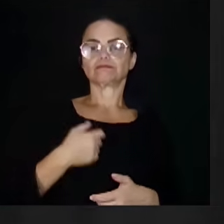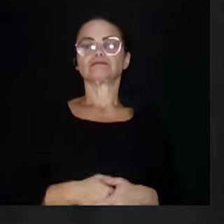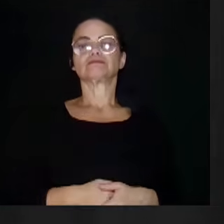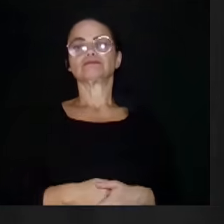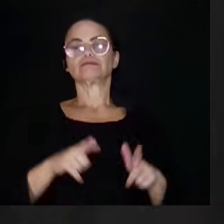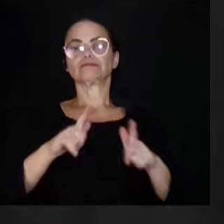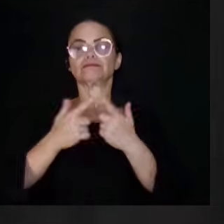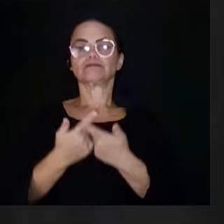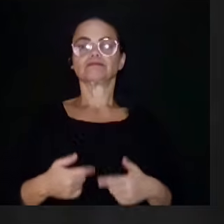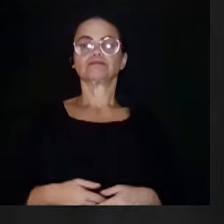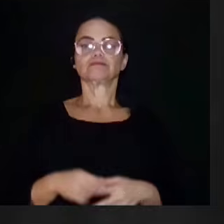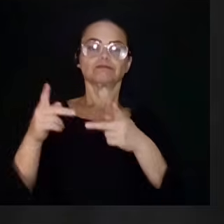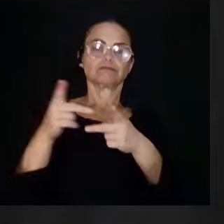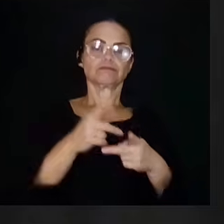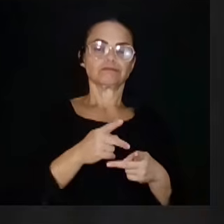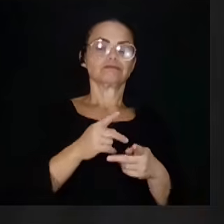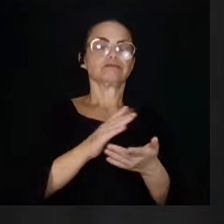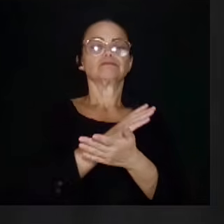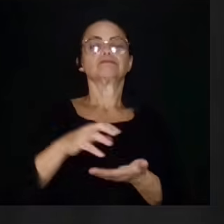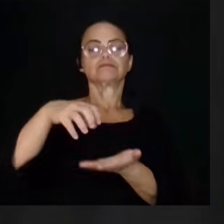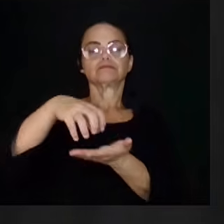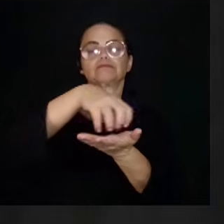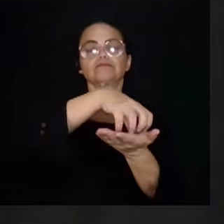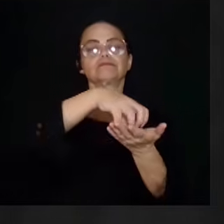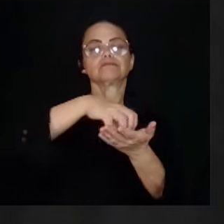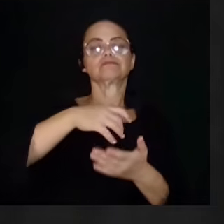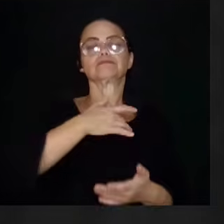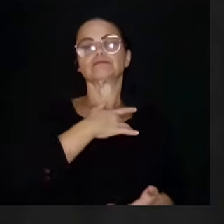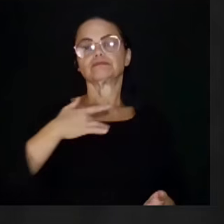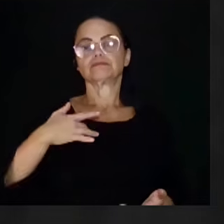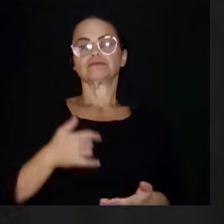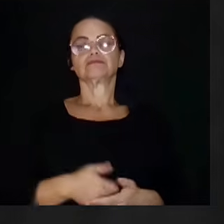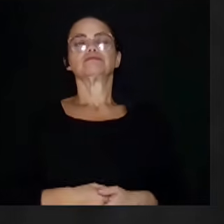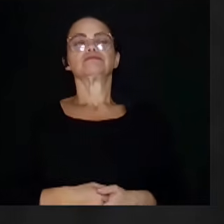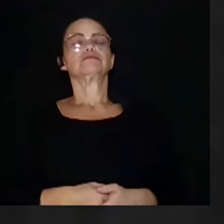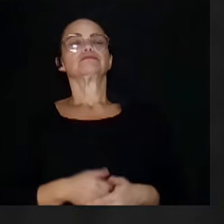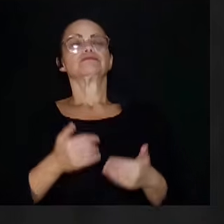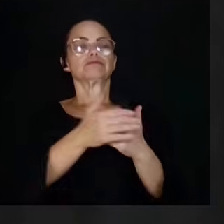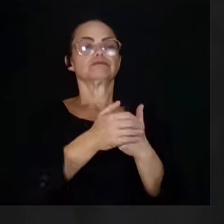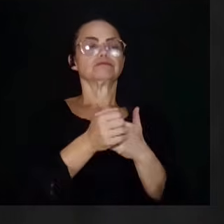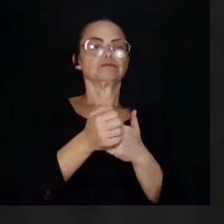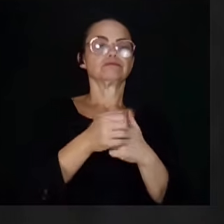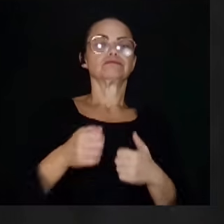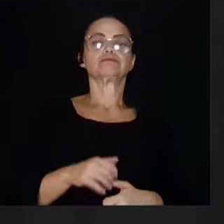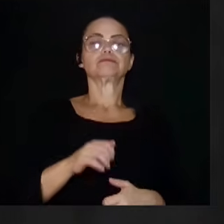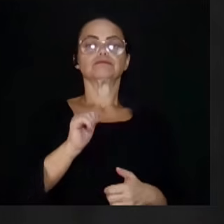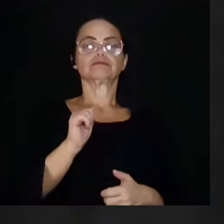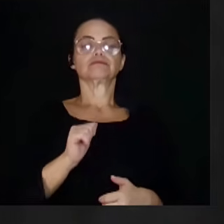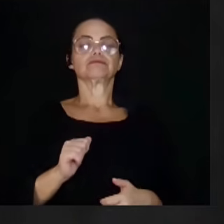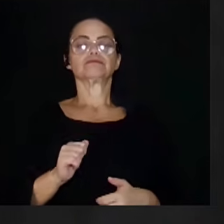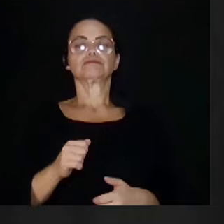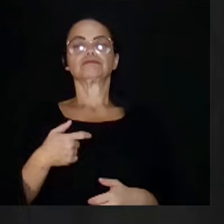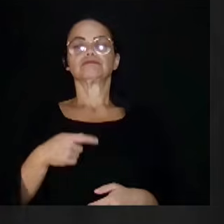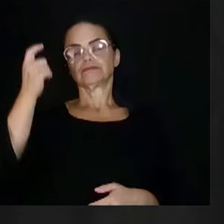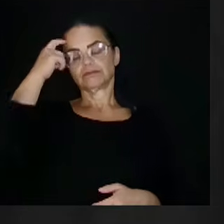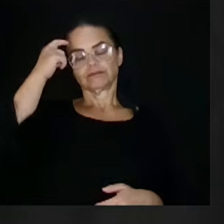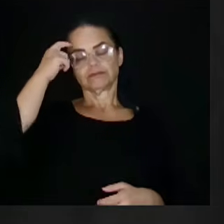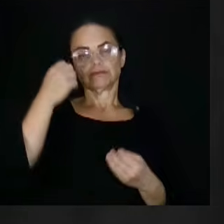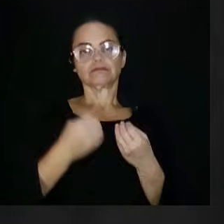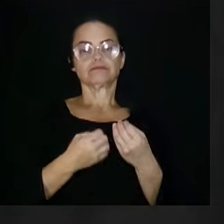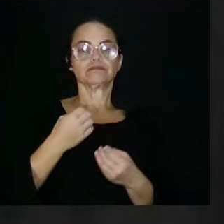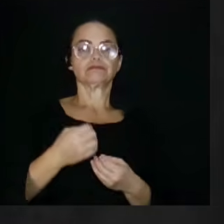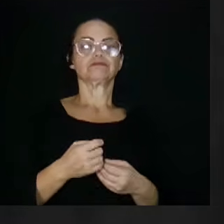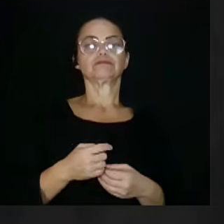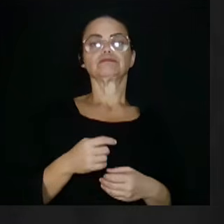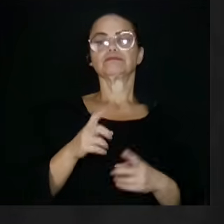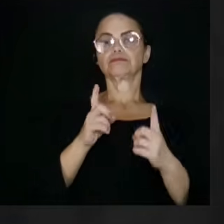algumas unidades para ver como cada um atendia o seu acolhimento. E aí, a gente pensou dessa forma, de fazer esse atendimento inicial